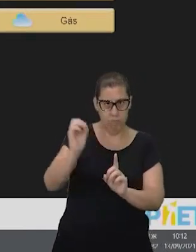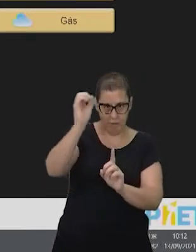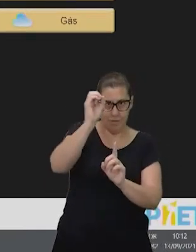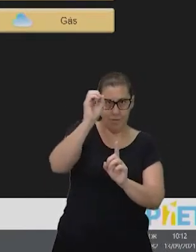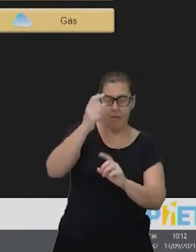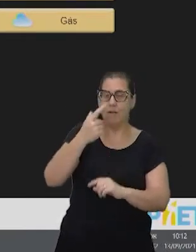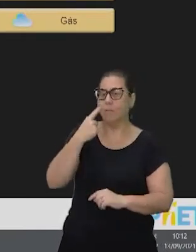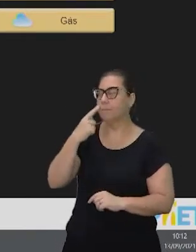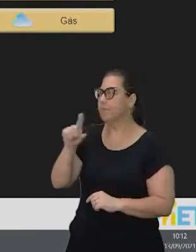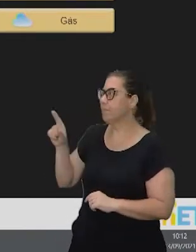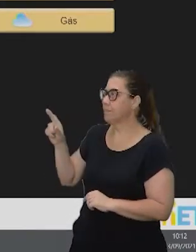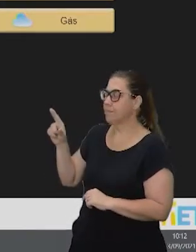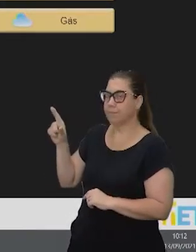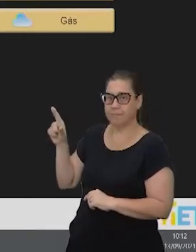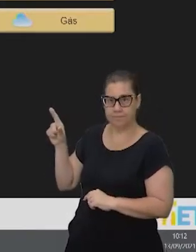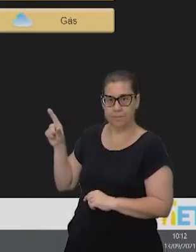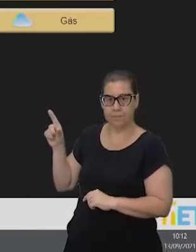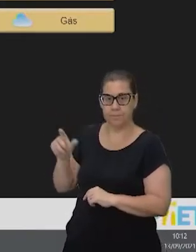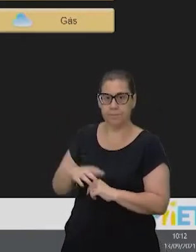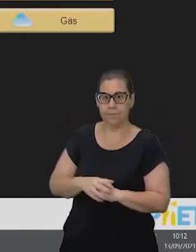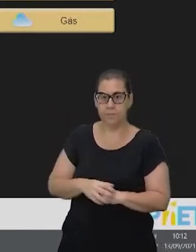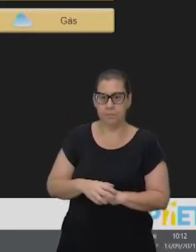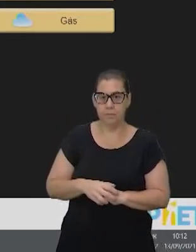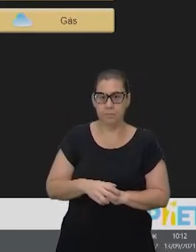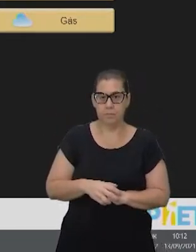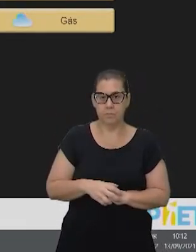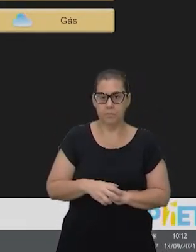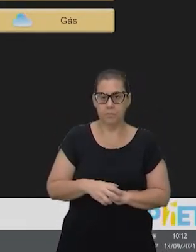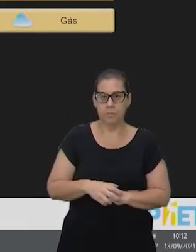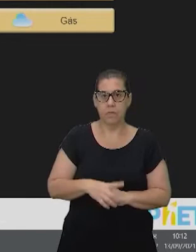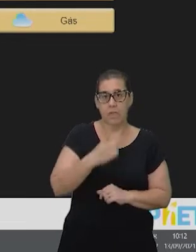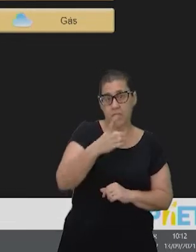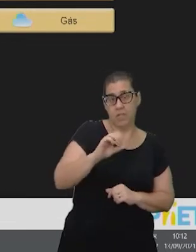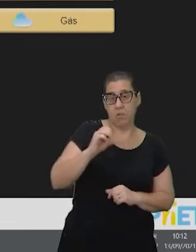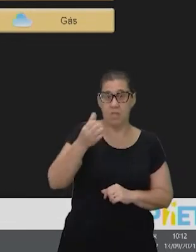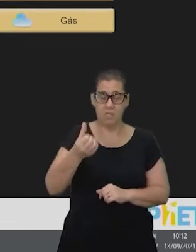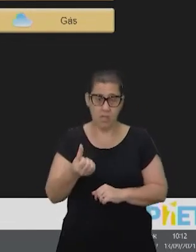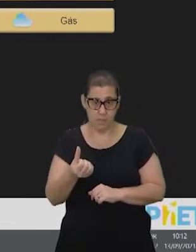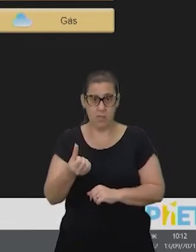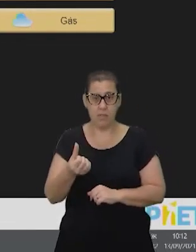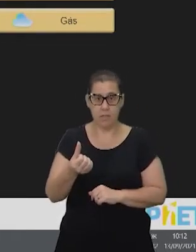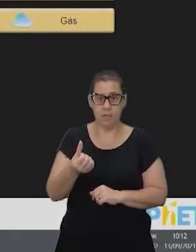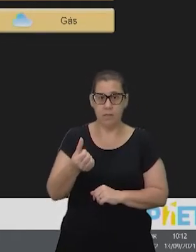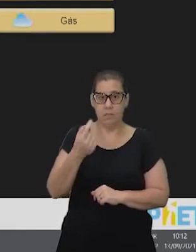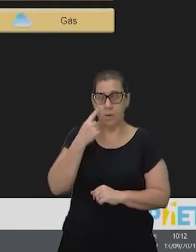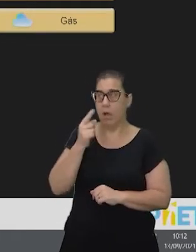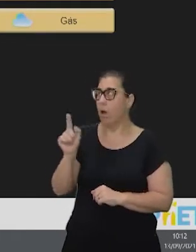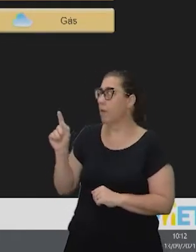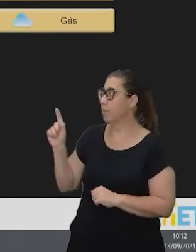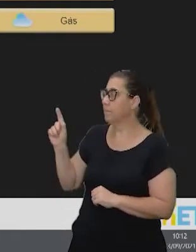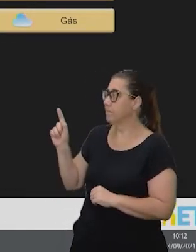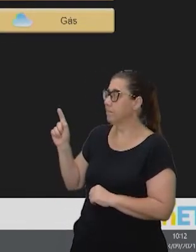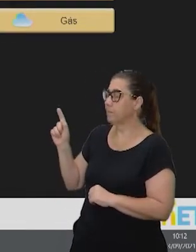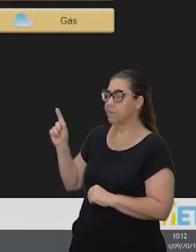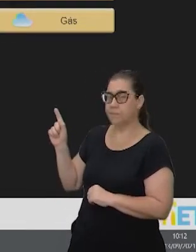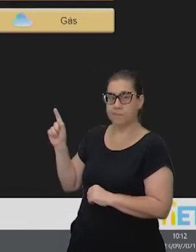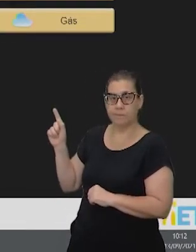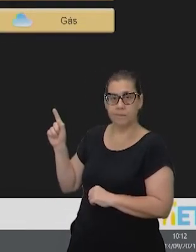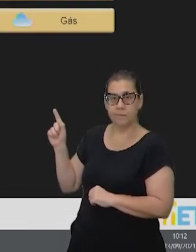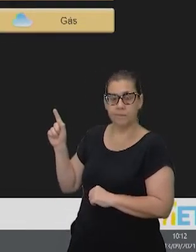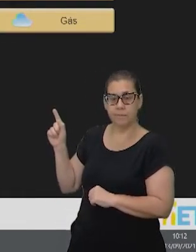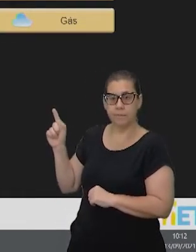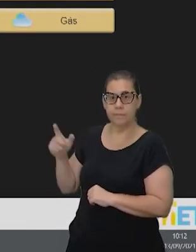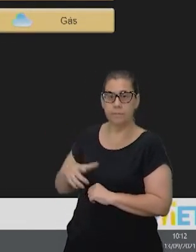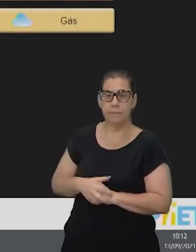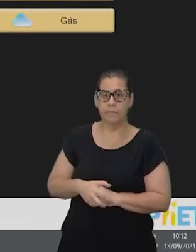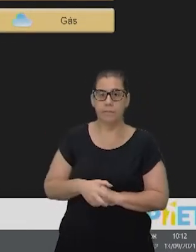dessas moléculas aqui de agitação corresponde aqui a 106, está vendo aqui, ó, nesse mostrador que eu estou mostrando? Ó, aqui